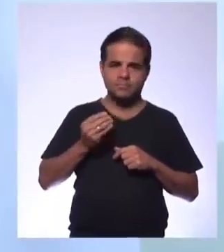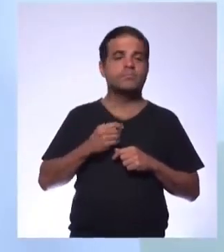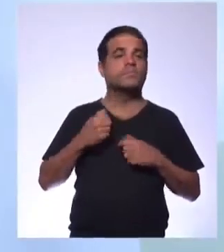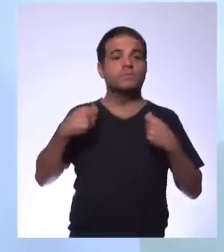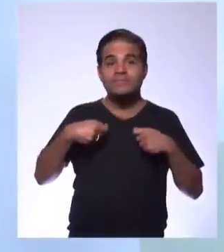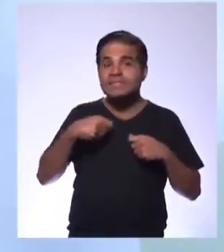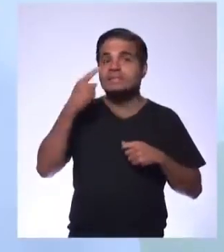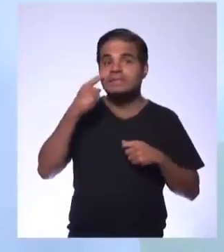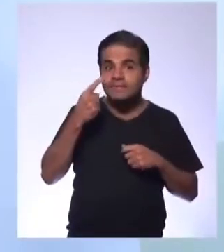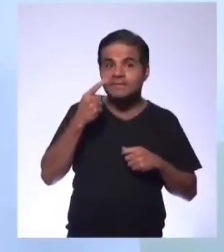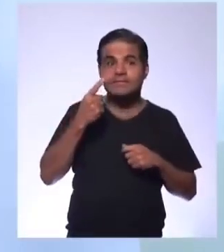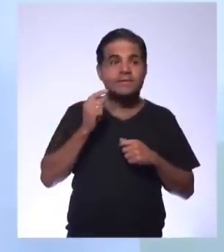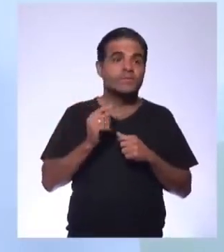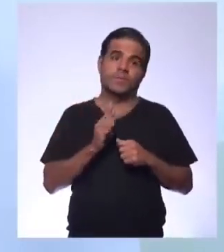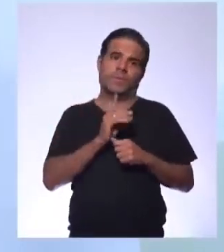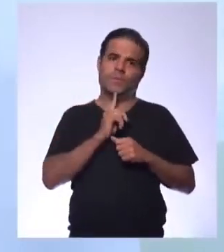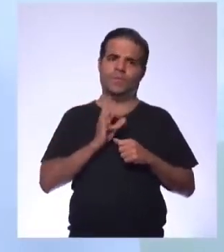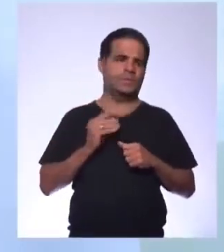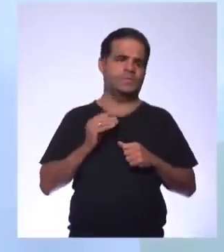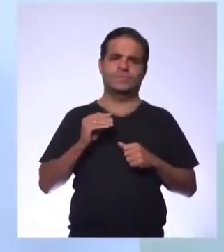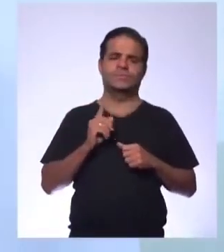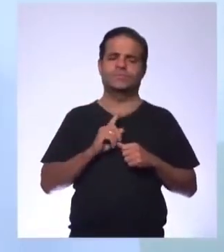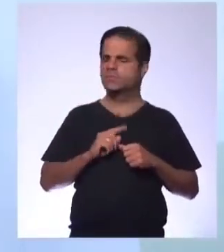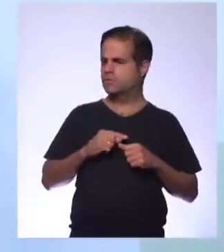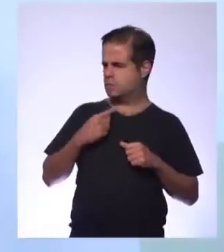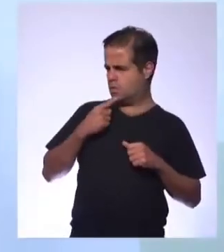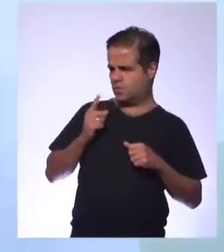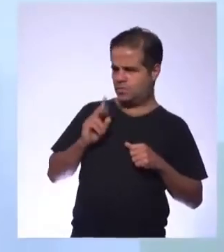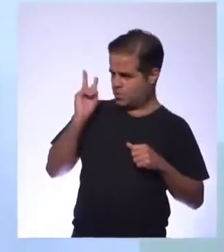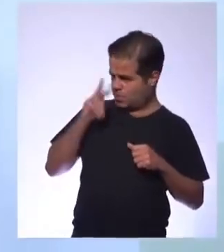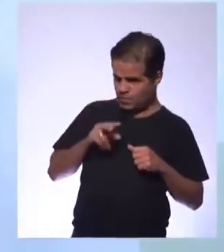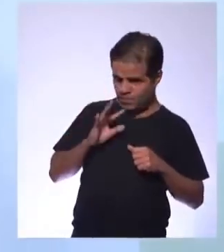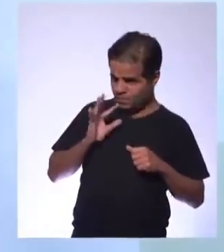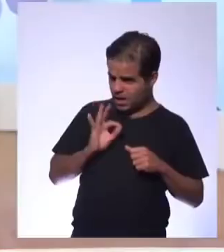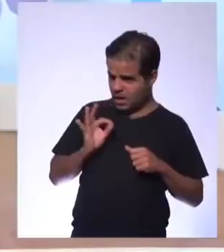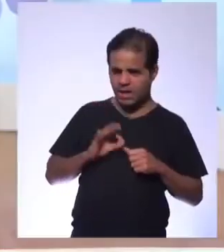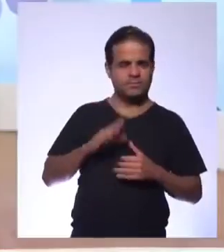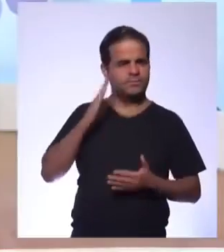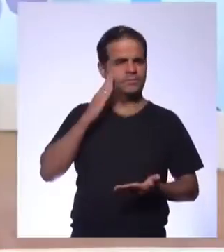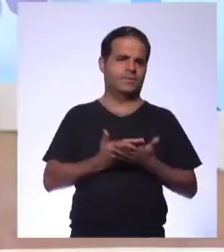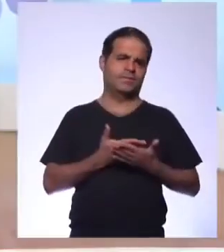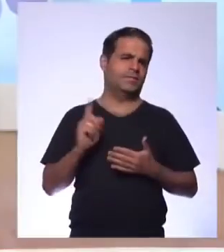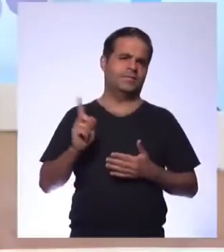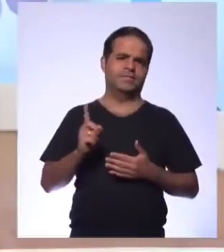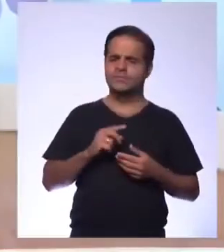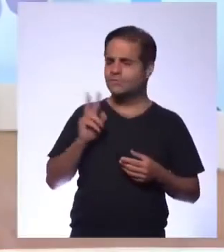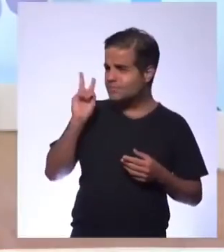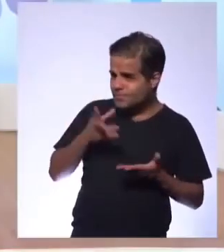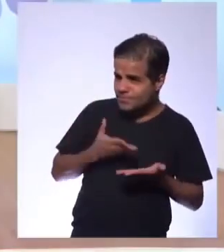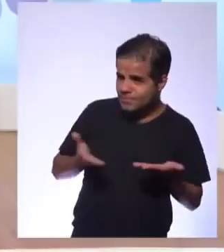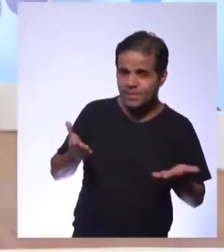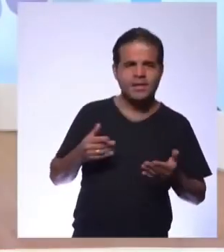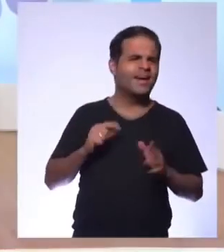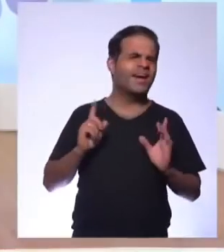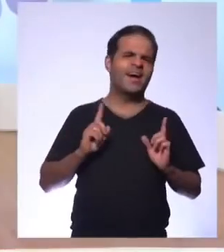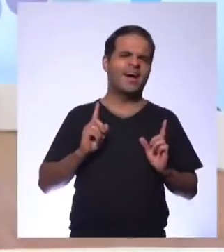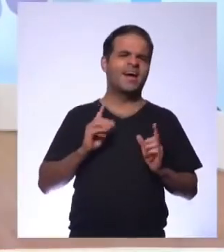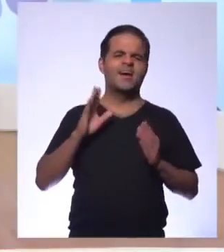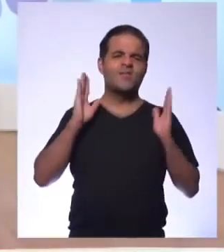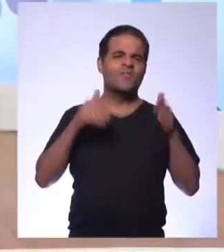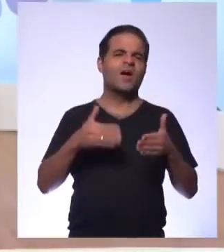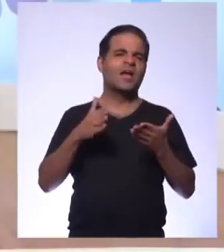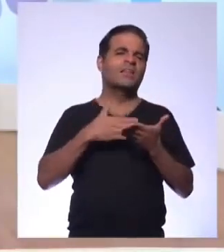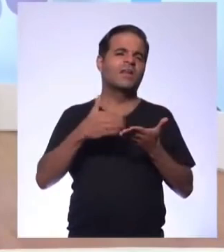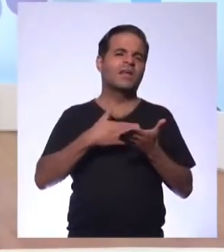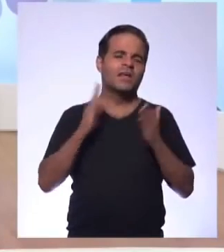que assistir, porque eu não sei muito, né? Mas eu Você não tinha assisti. assistido esse filme? Não, Não acredito, não não, creio, não porque, sei lá, eu creio. sou mais livre.